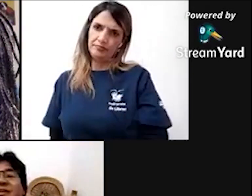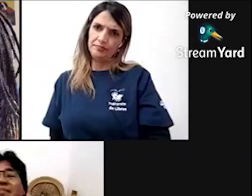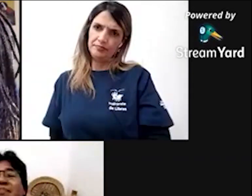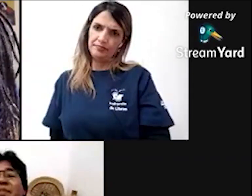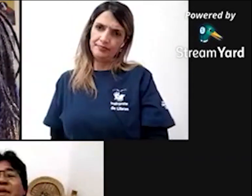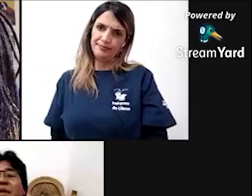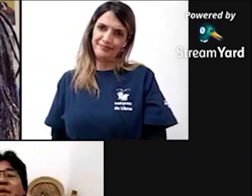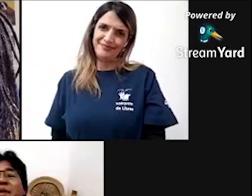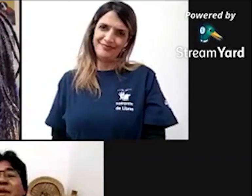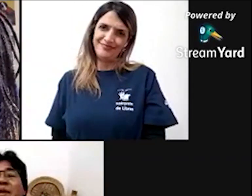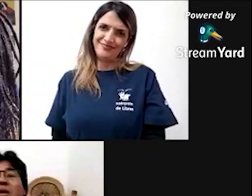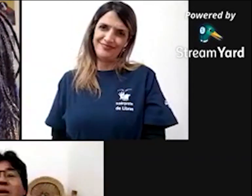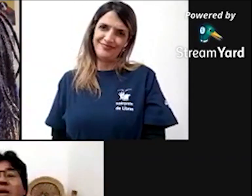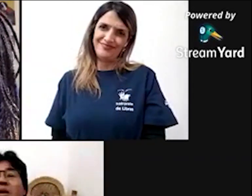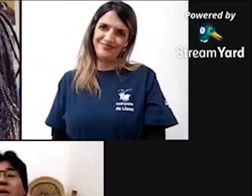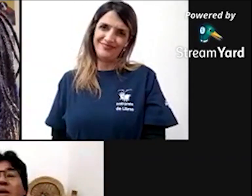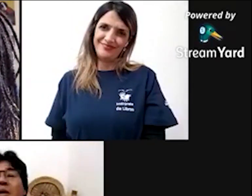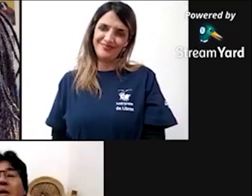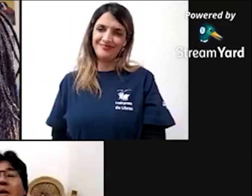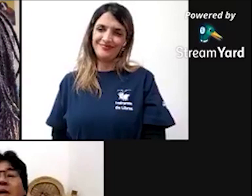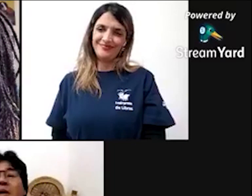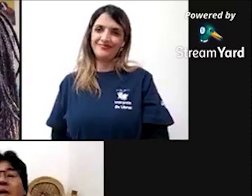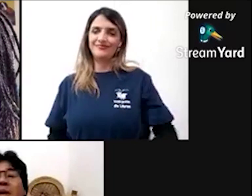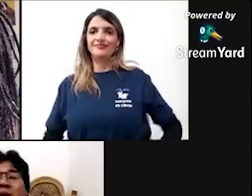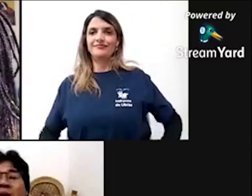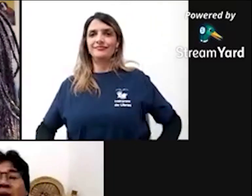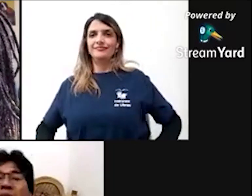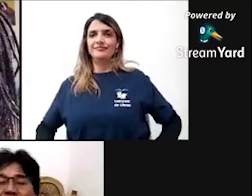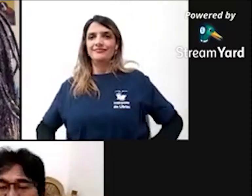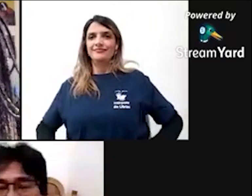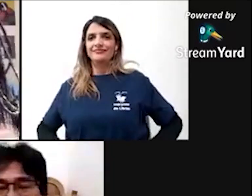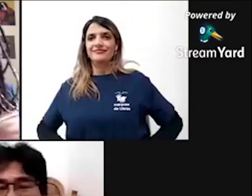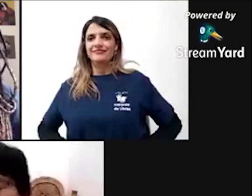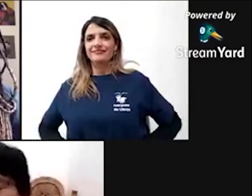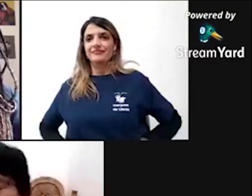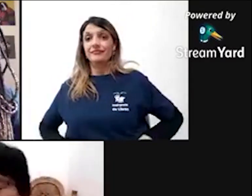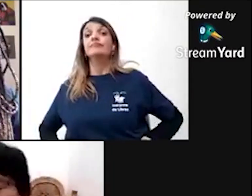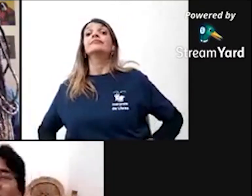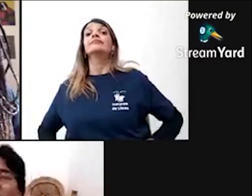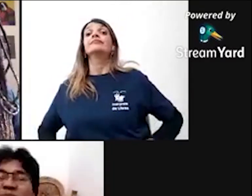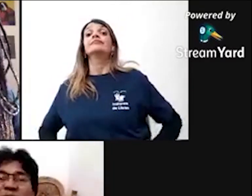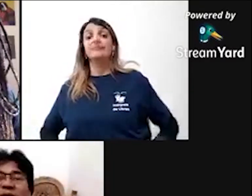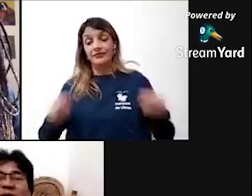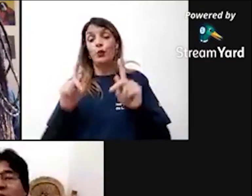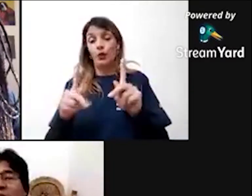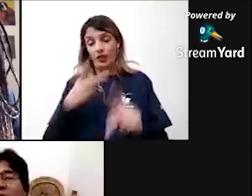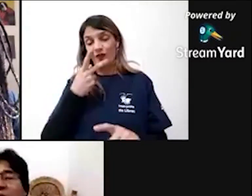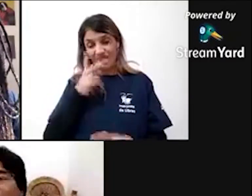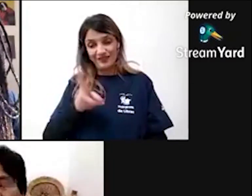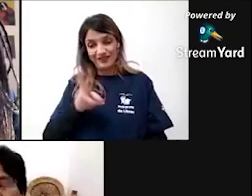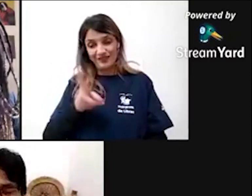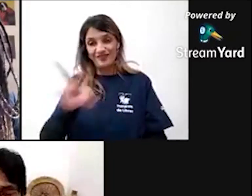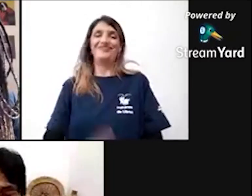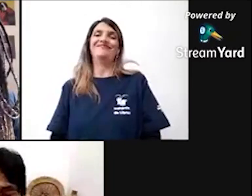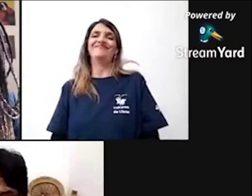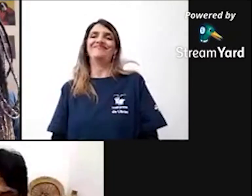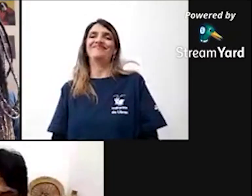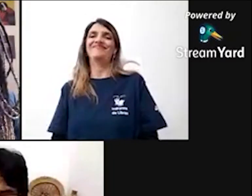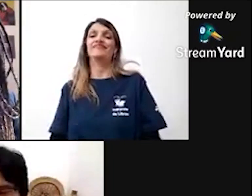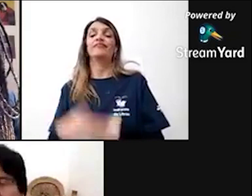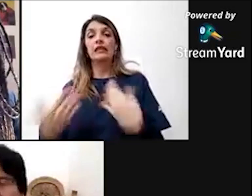Sim. Nós estamos ouvindo o seu aparelho aí. Ah, então tá bem. Então eu vou então continuar aqui. Bom,